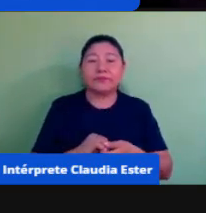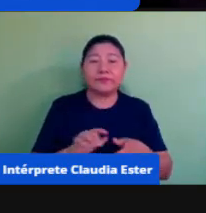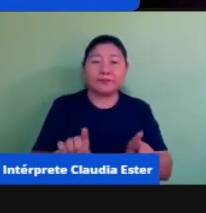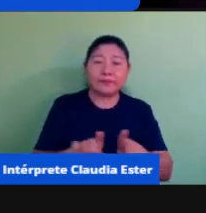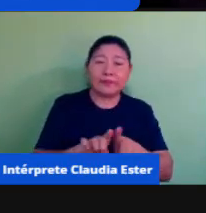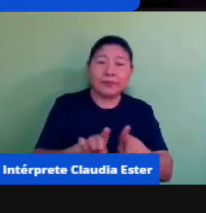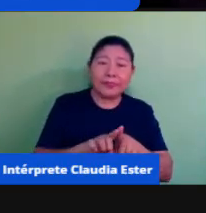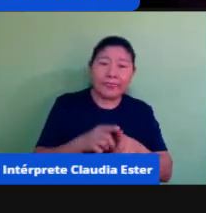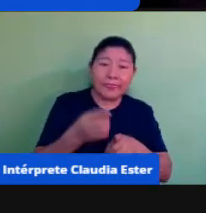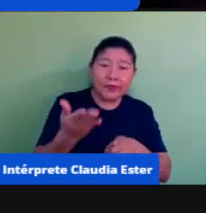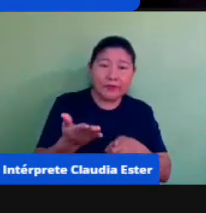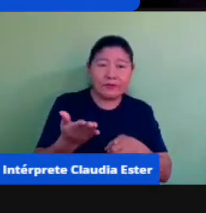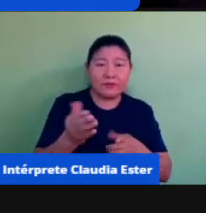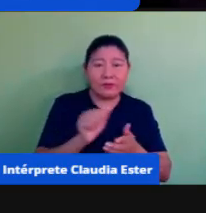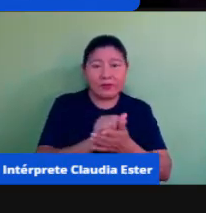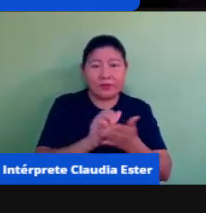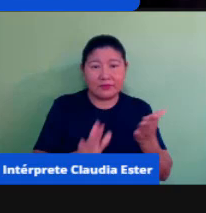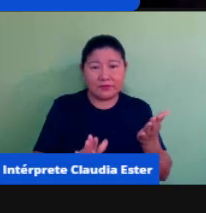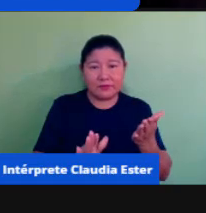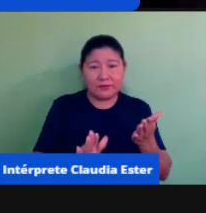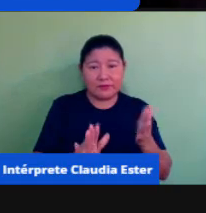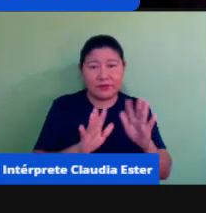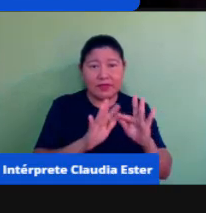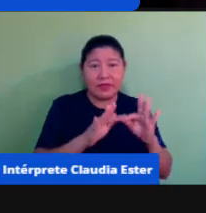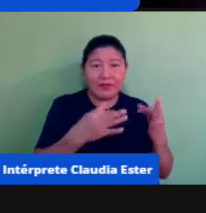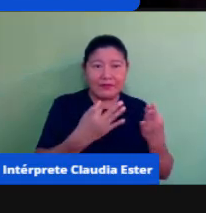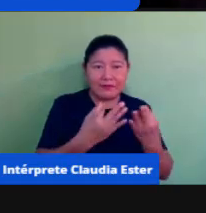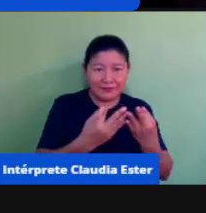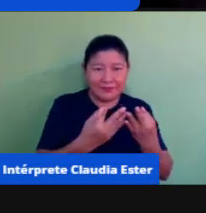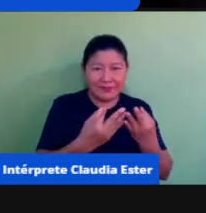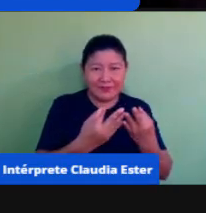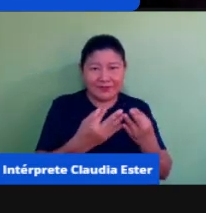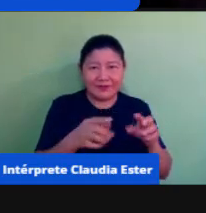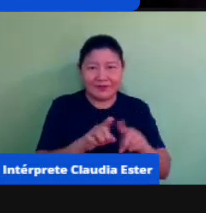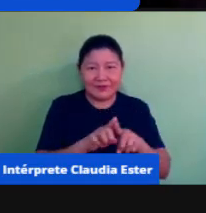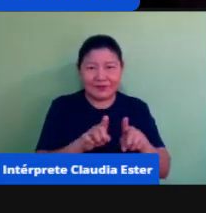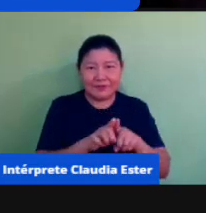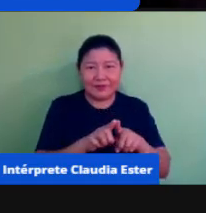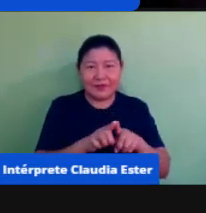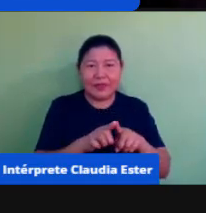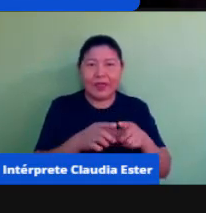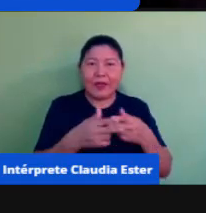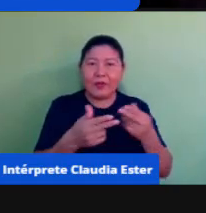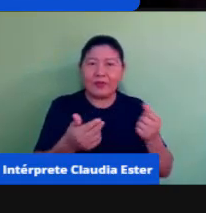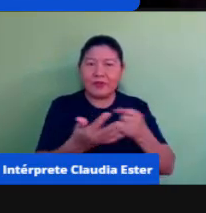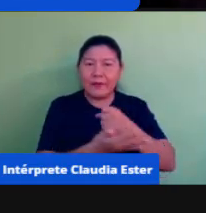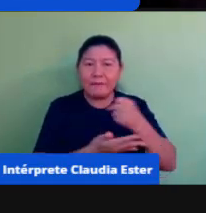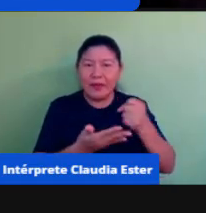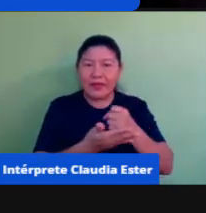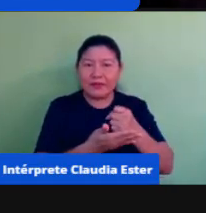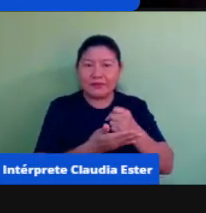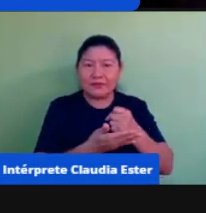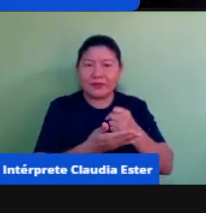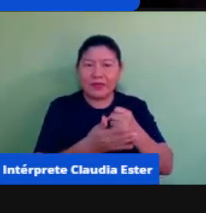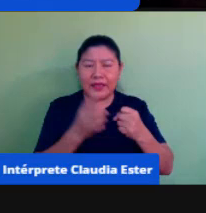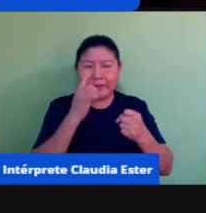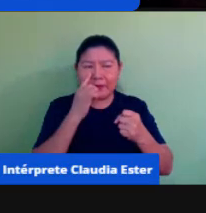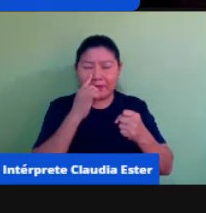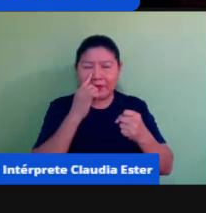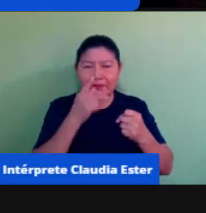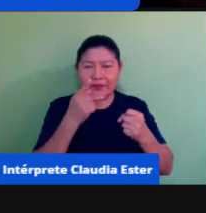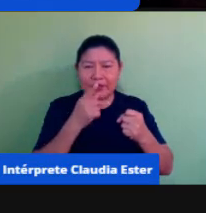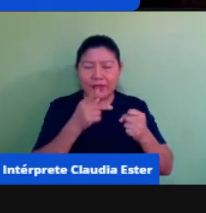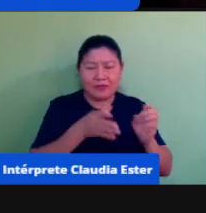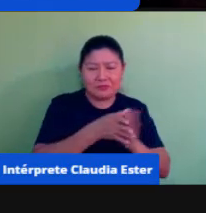os bairros para os alunos ligarem, porque eu acho muito básico aqui, o aluno pega, a mãe fala, liga aqui, liga aqui, liga aqui,